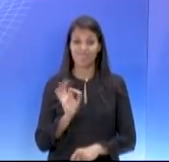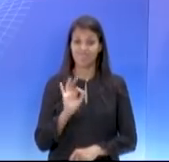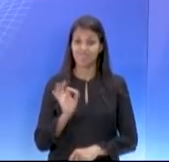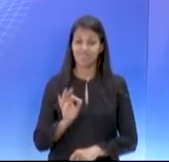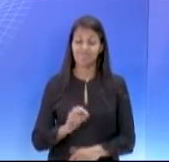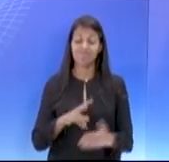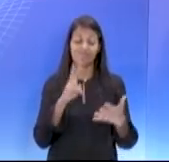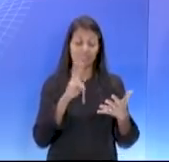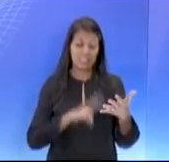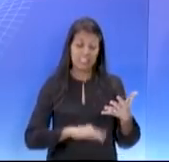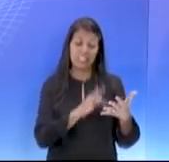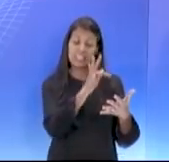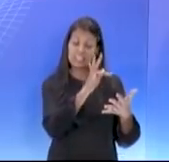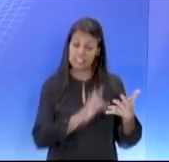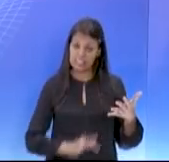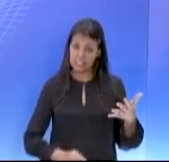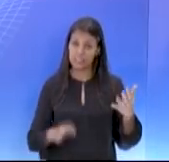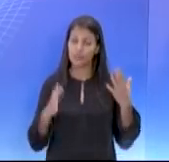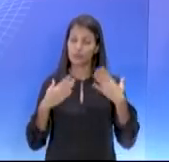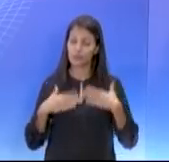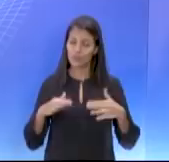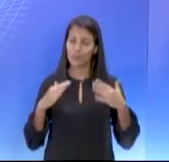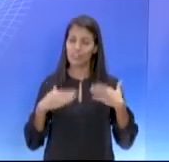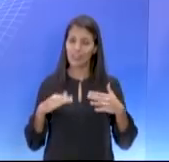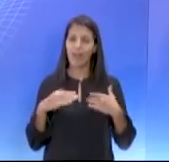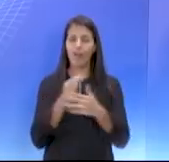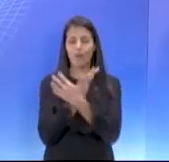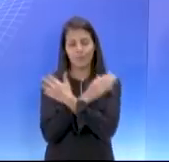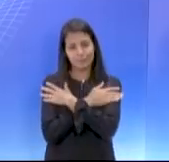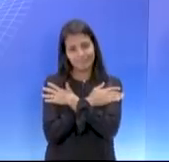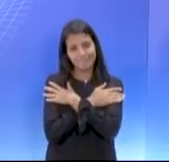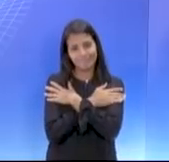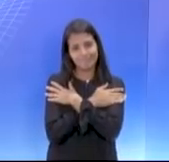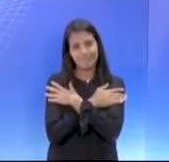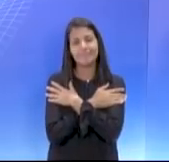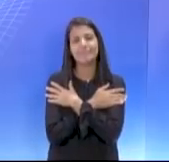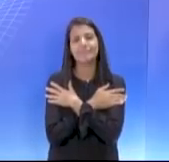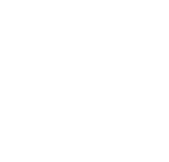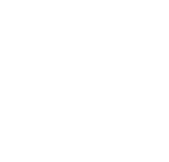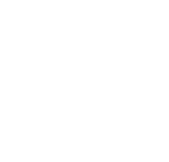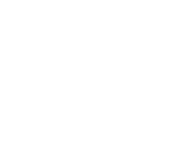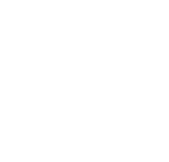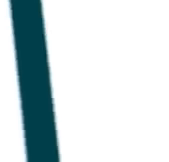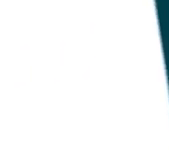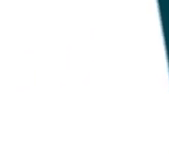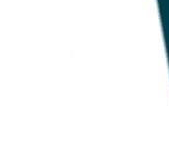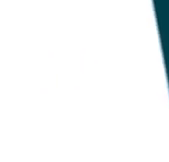os textos de vocês, tá? Boa prova e sucesso. Um abração da professora Vivi.